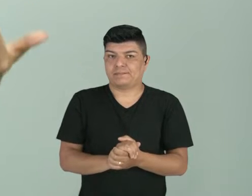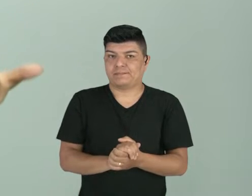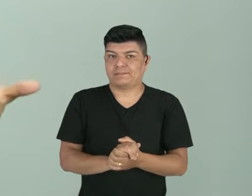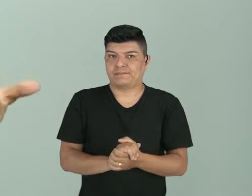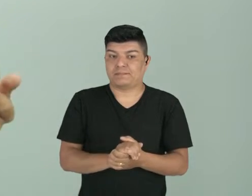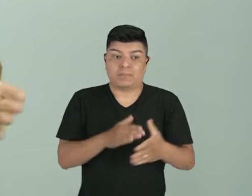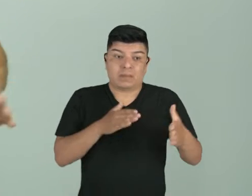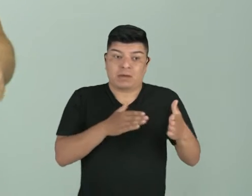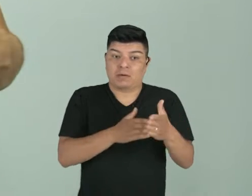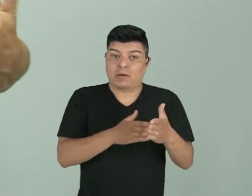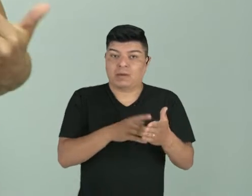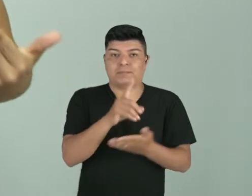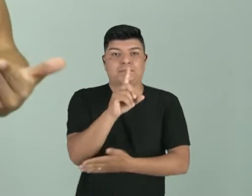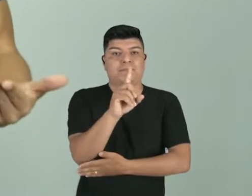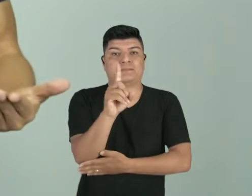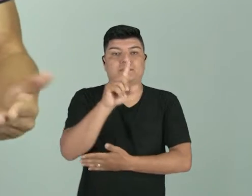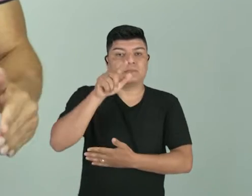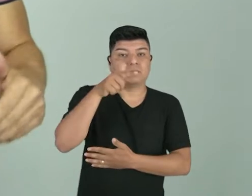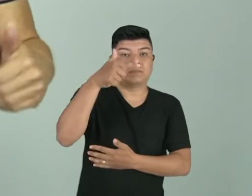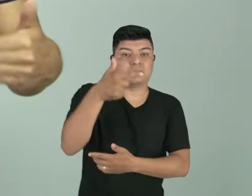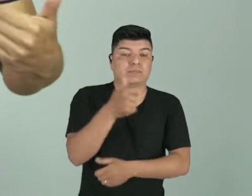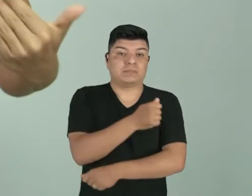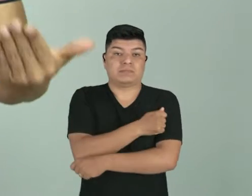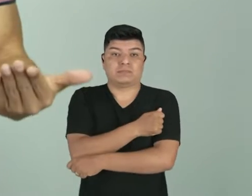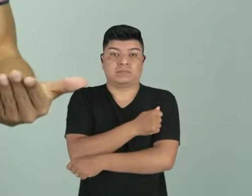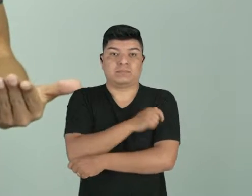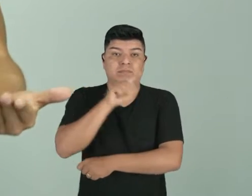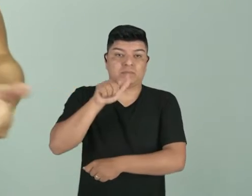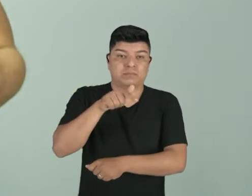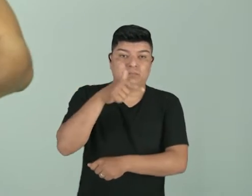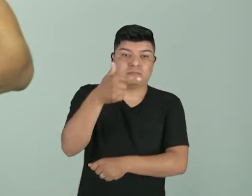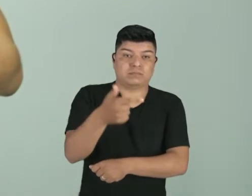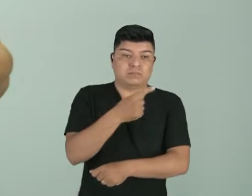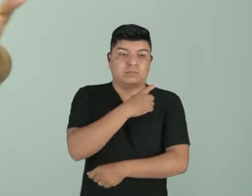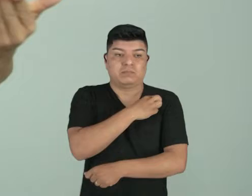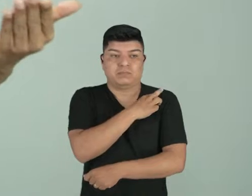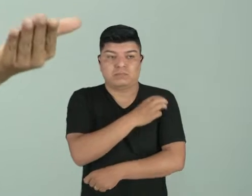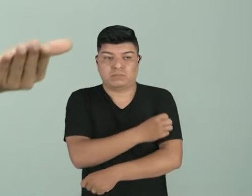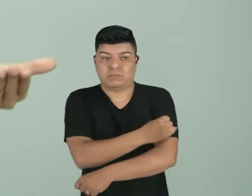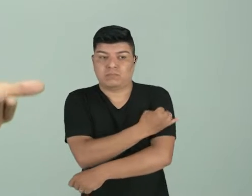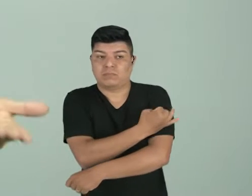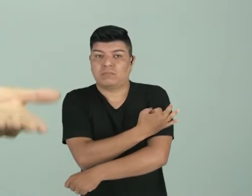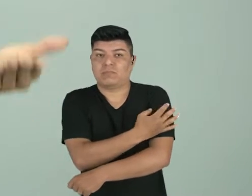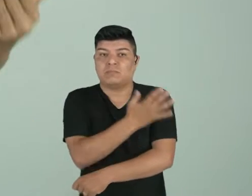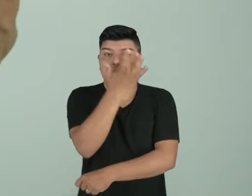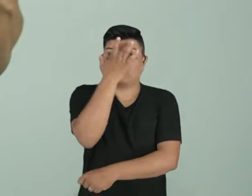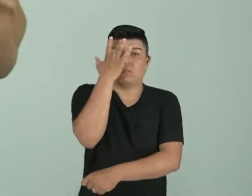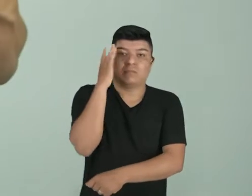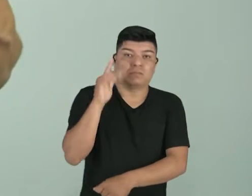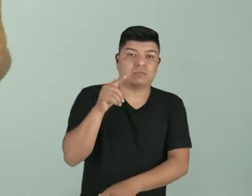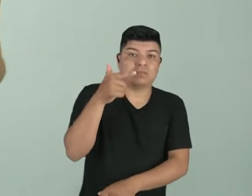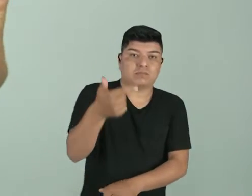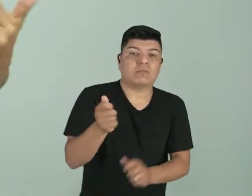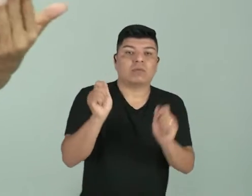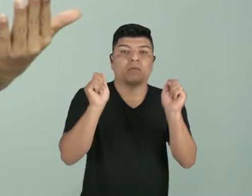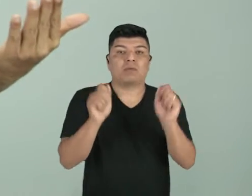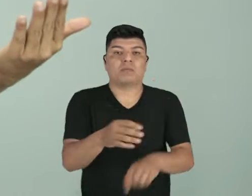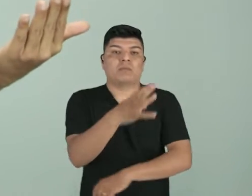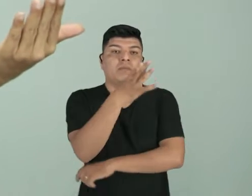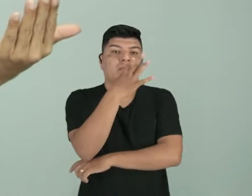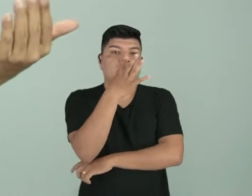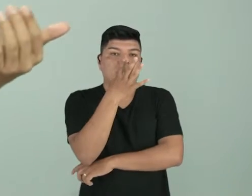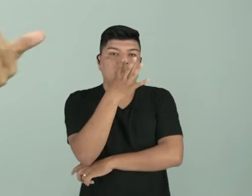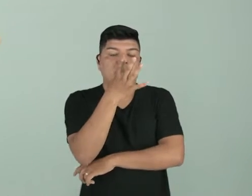isso não impede que outros alunos de outras séries e outras pessoas possam assistir